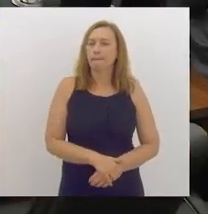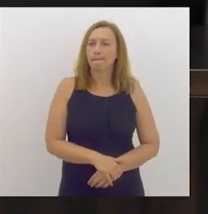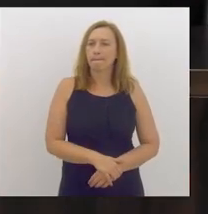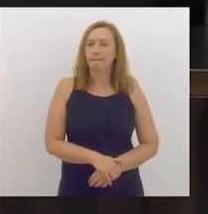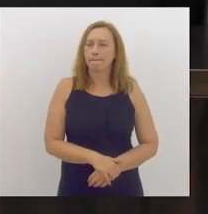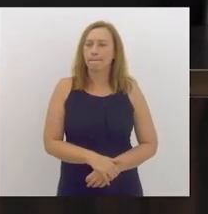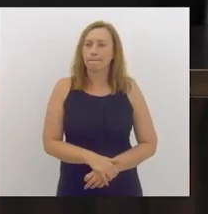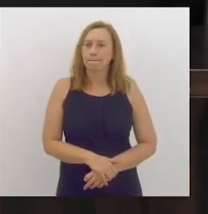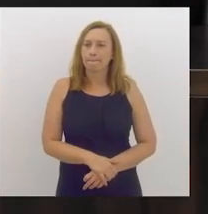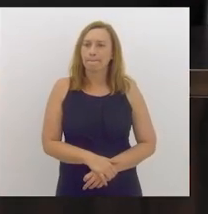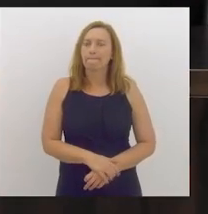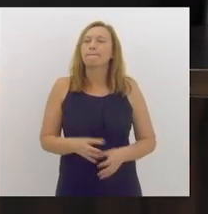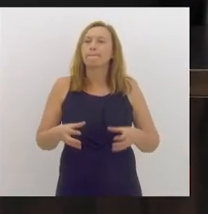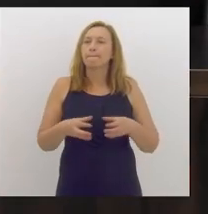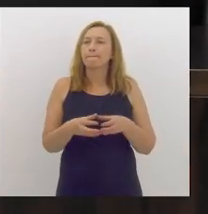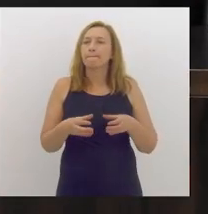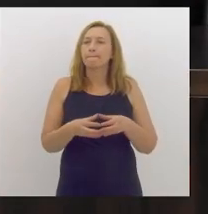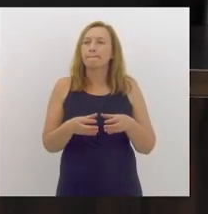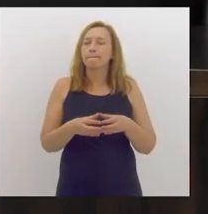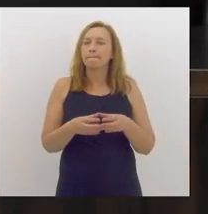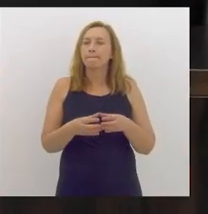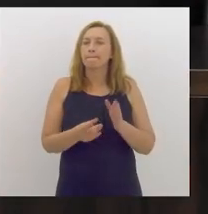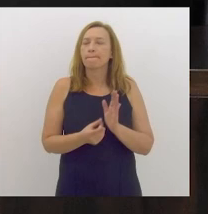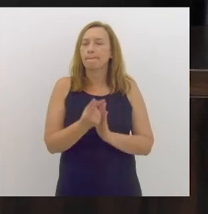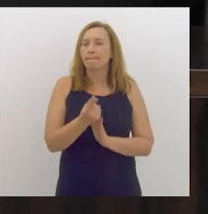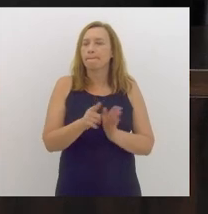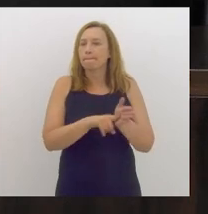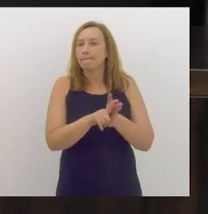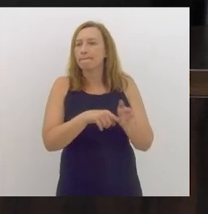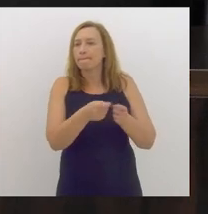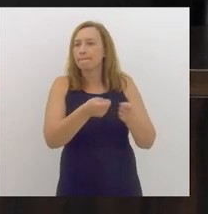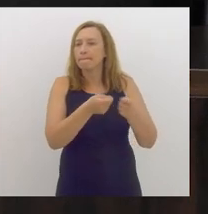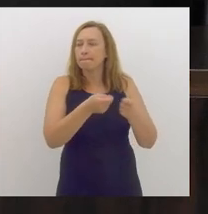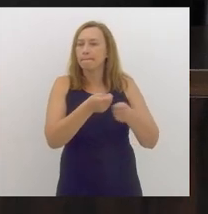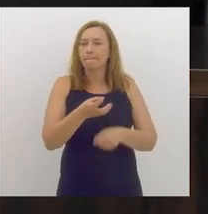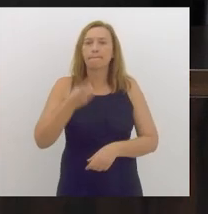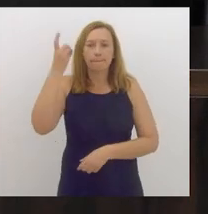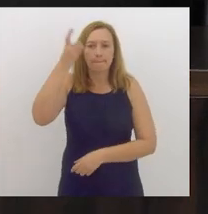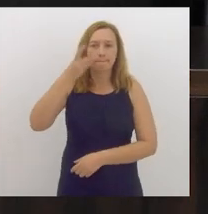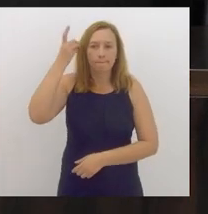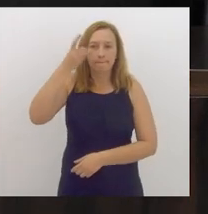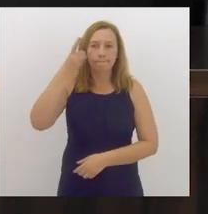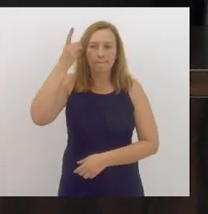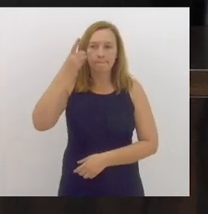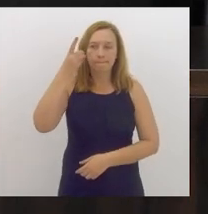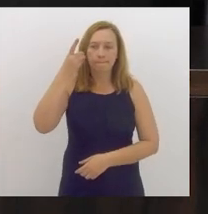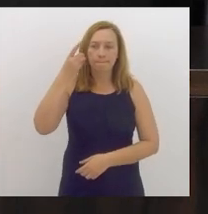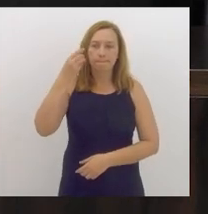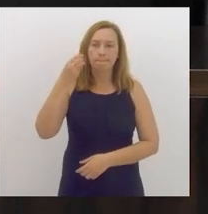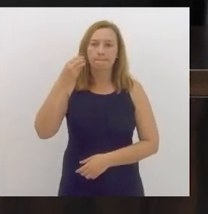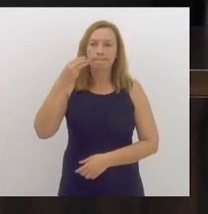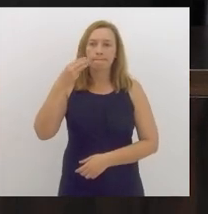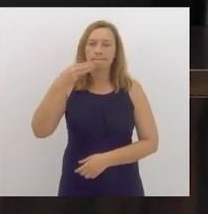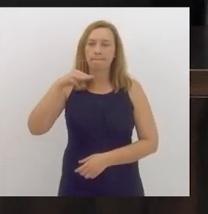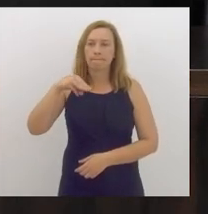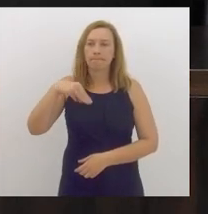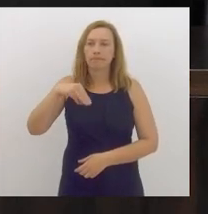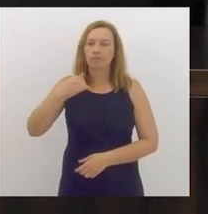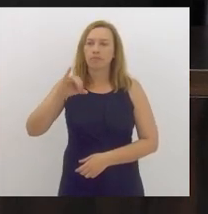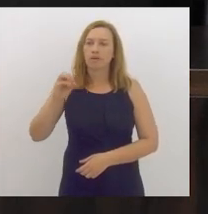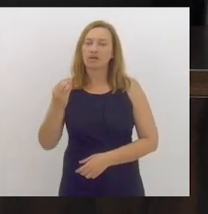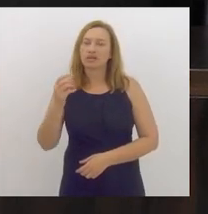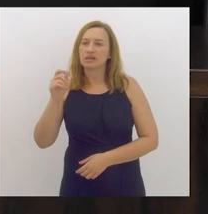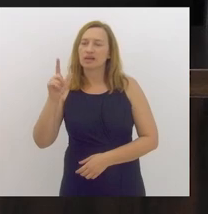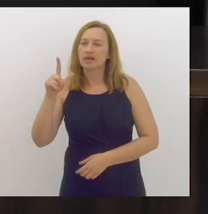Para emitir parecer pela Comissão de Orçamento, Finanças, Fiscalização Financeira e Controle, deputado Márcio Canella,